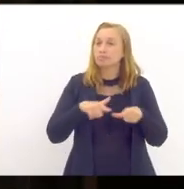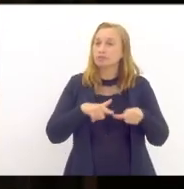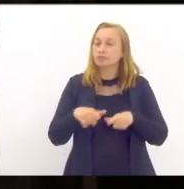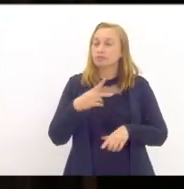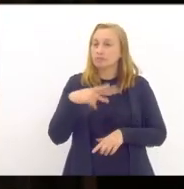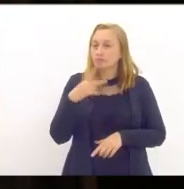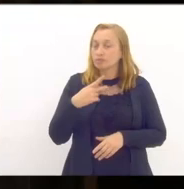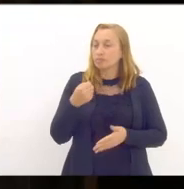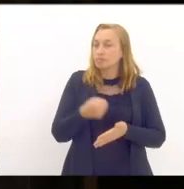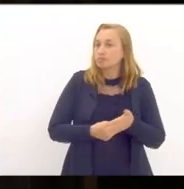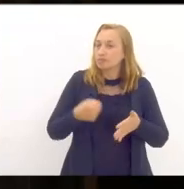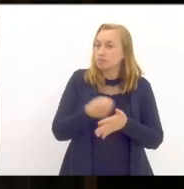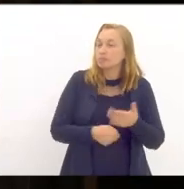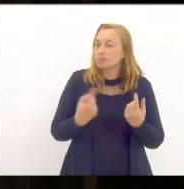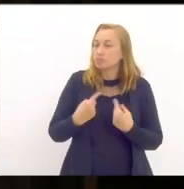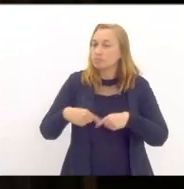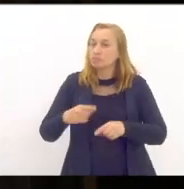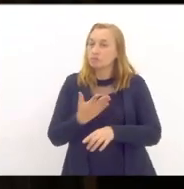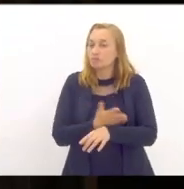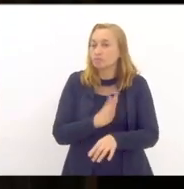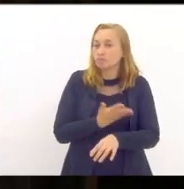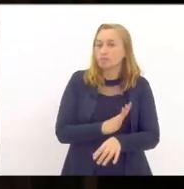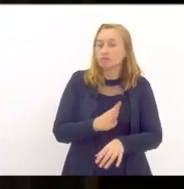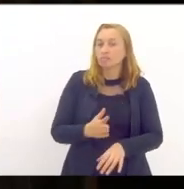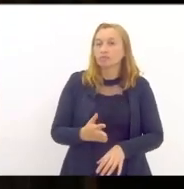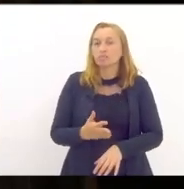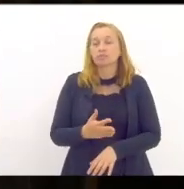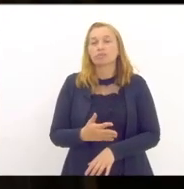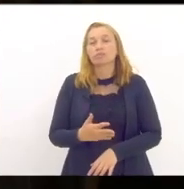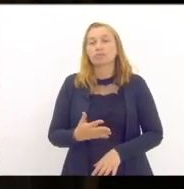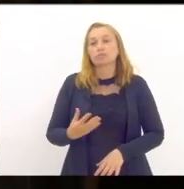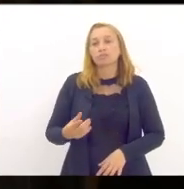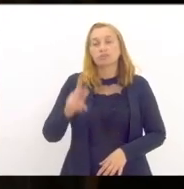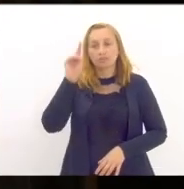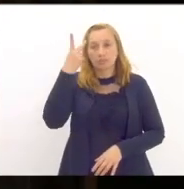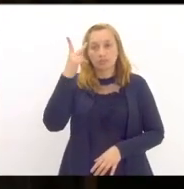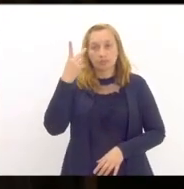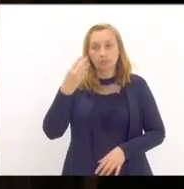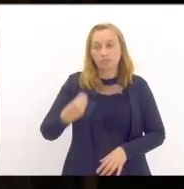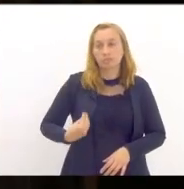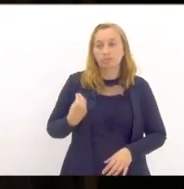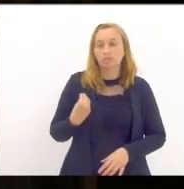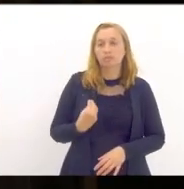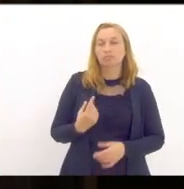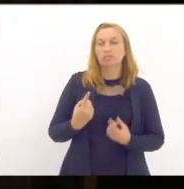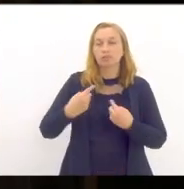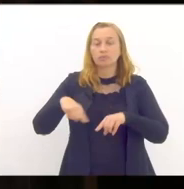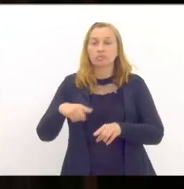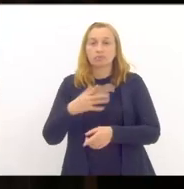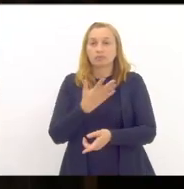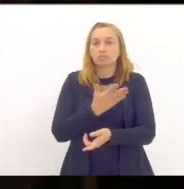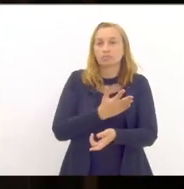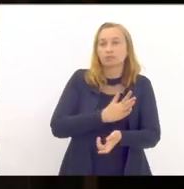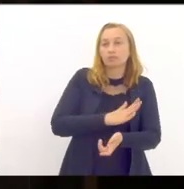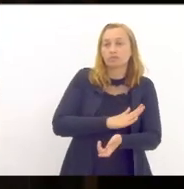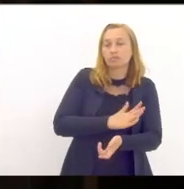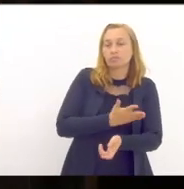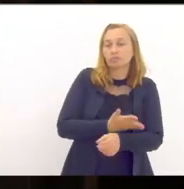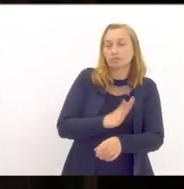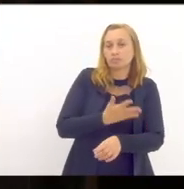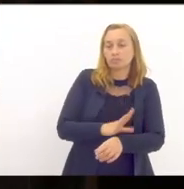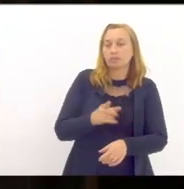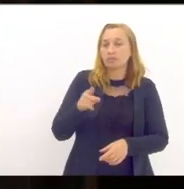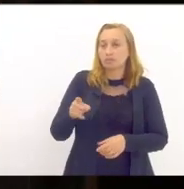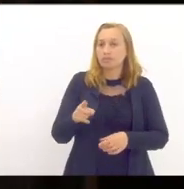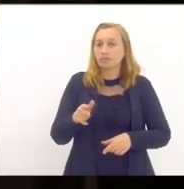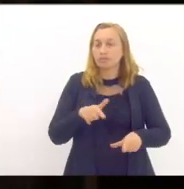a gente luta muito contra o preconceito, a minha história de vida, da minha família, de luta contra o preconceito. E vocês prestaram